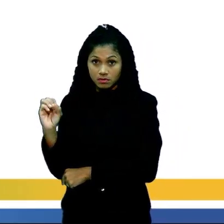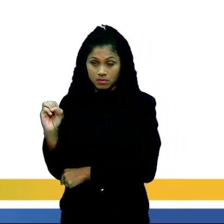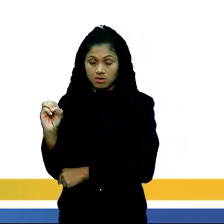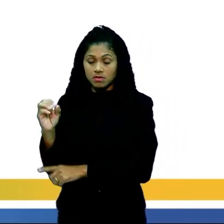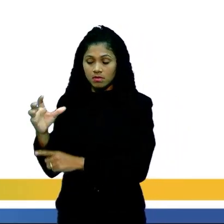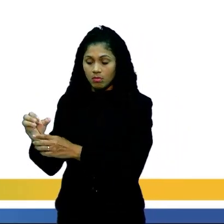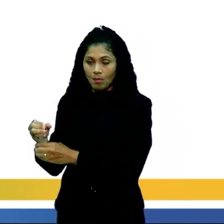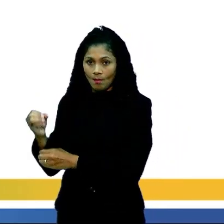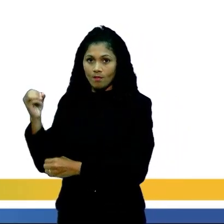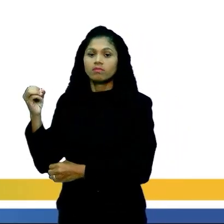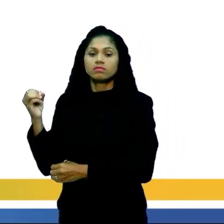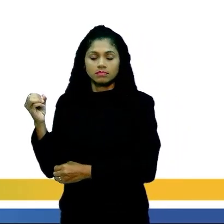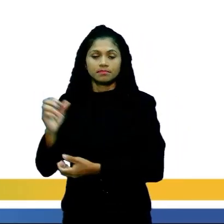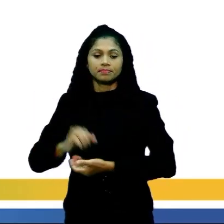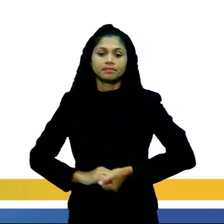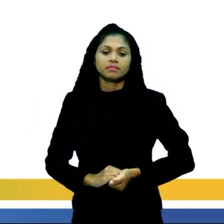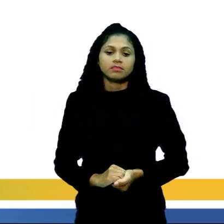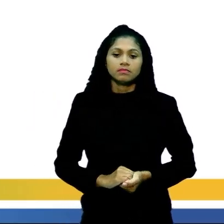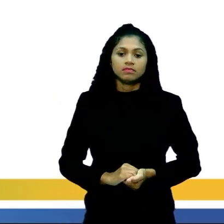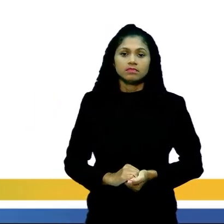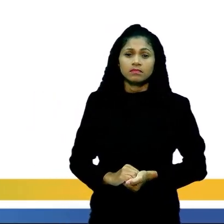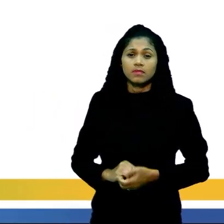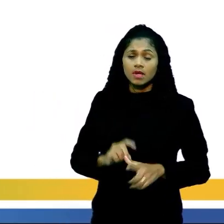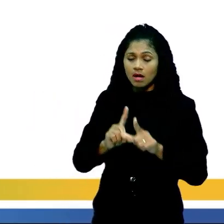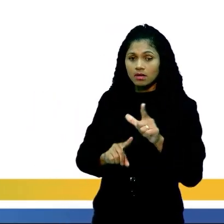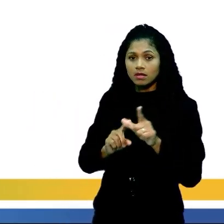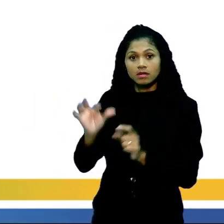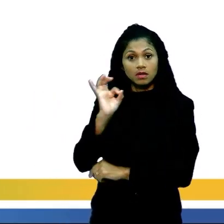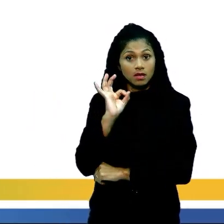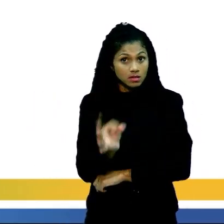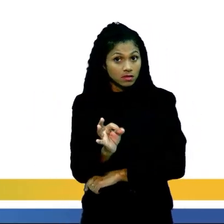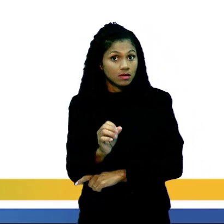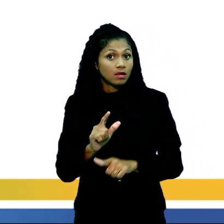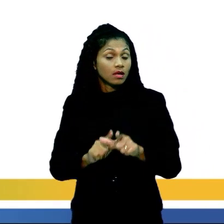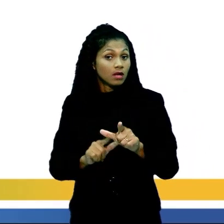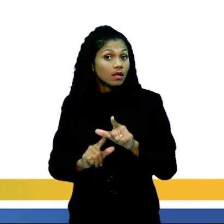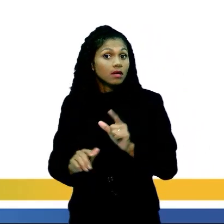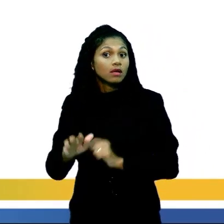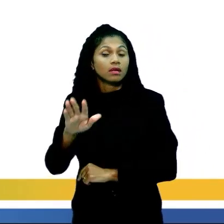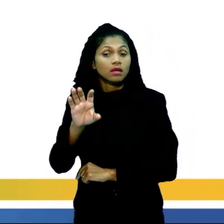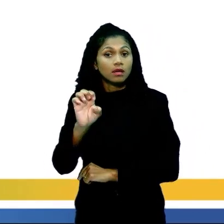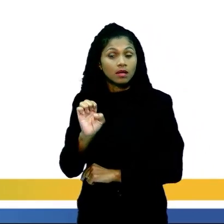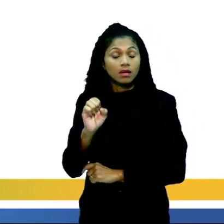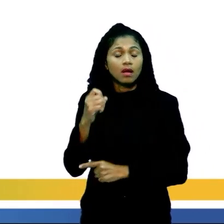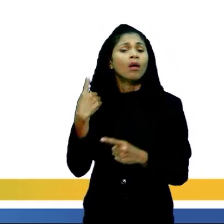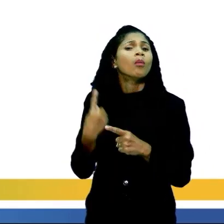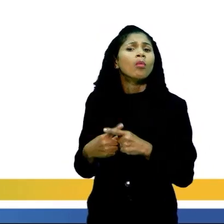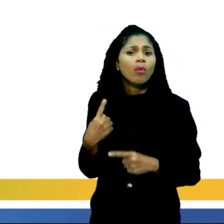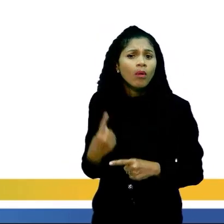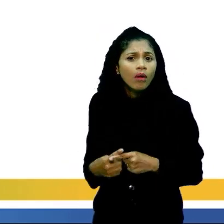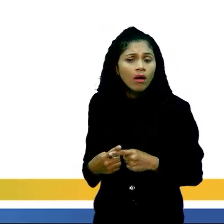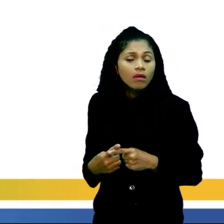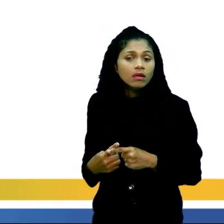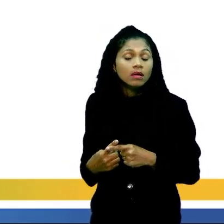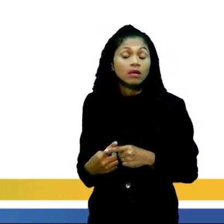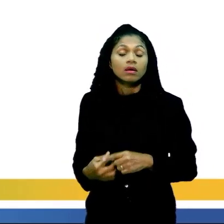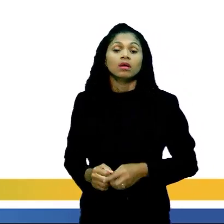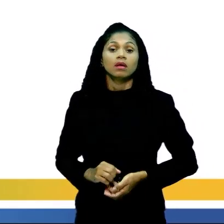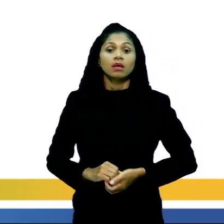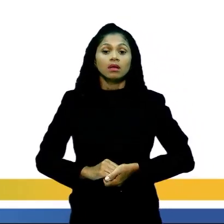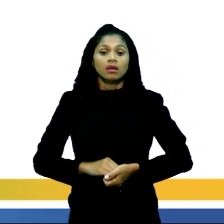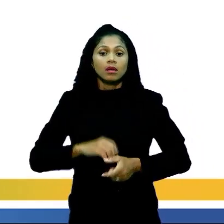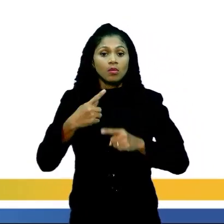a questão E é a resposta correta. Por quê? Observe aí, na carne, nós temos o